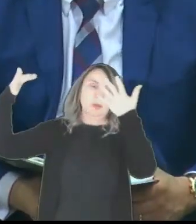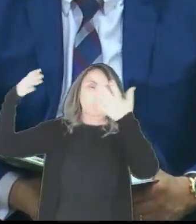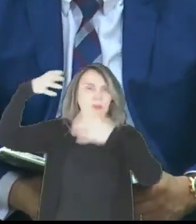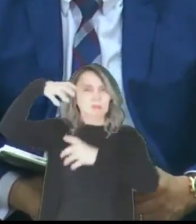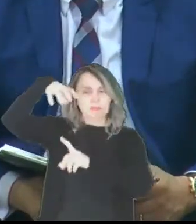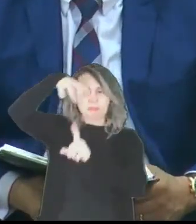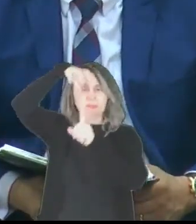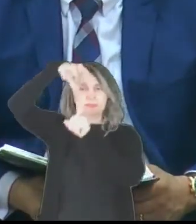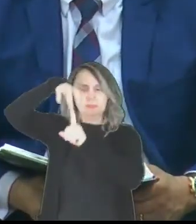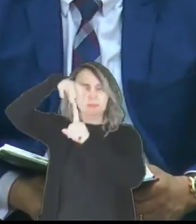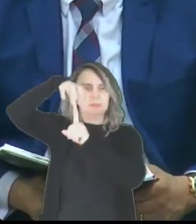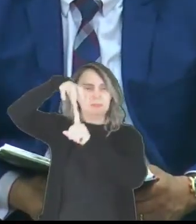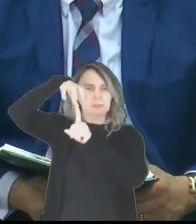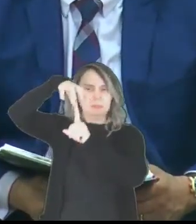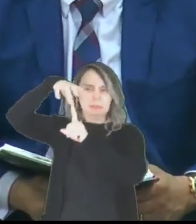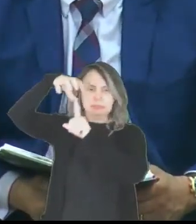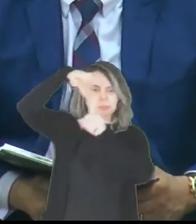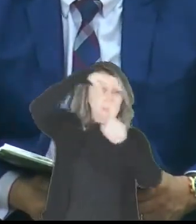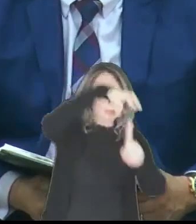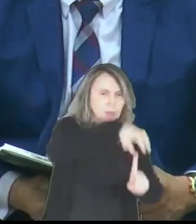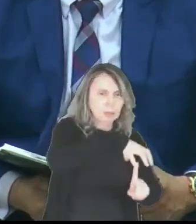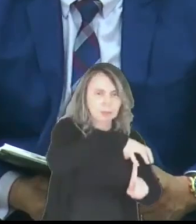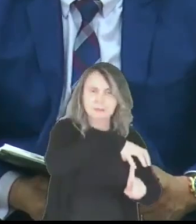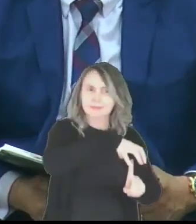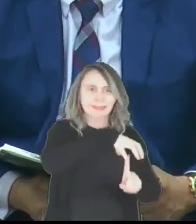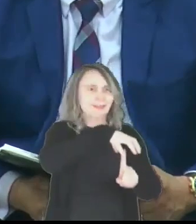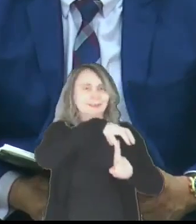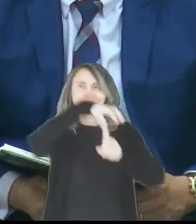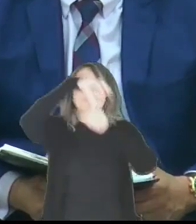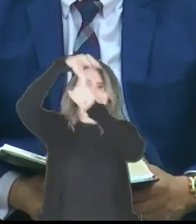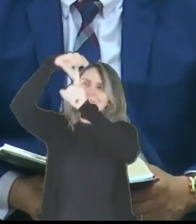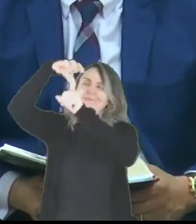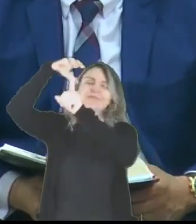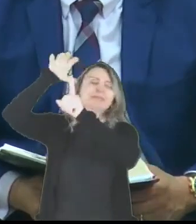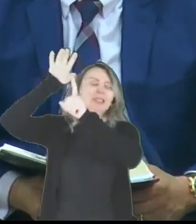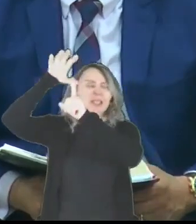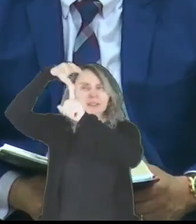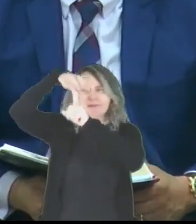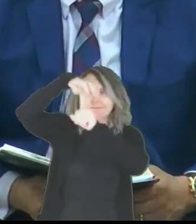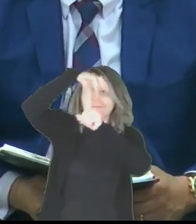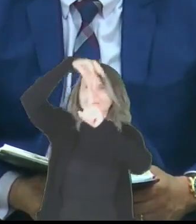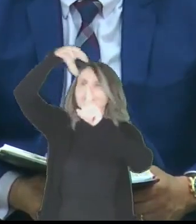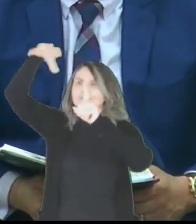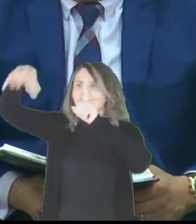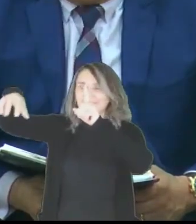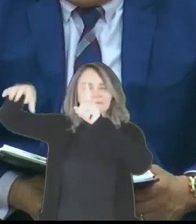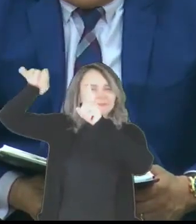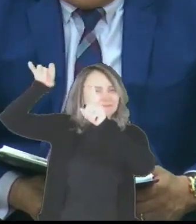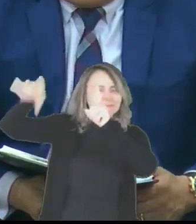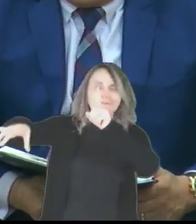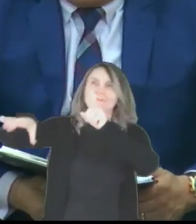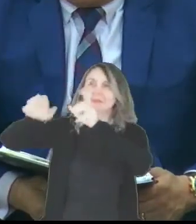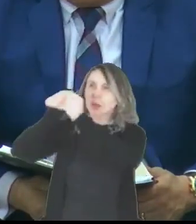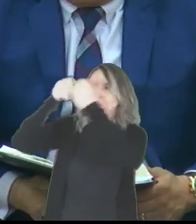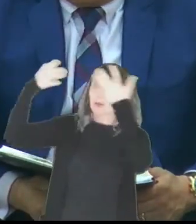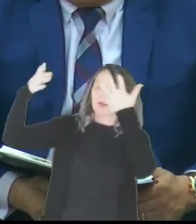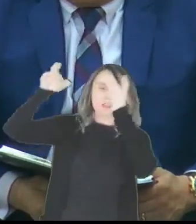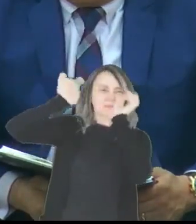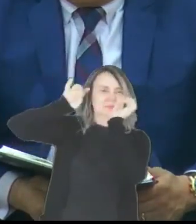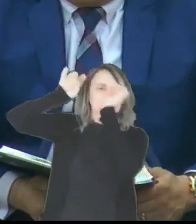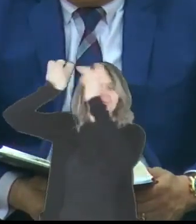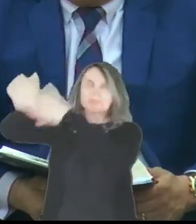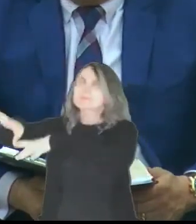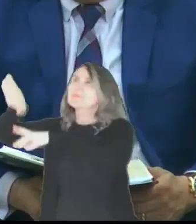podia vir com a sua majestade. Então ele veio miúdo. Louvado seja Deus. Imagina, irmão,